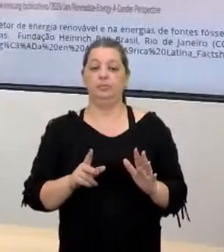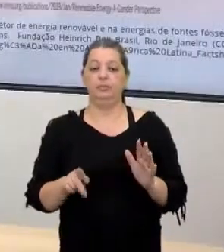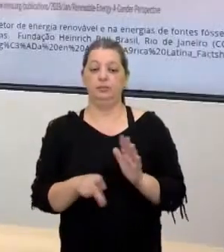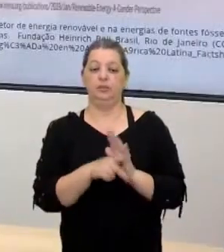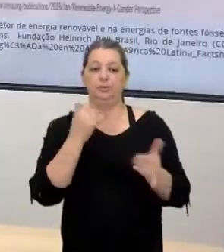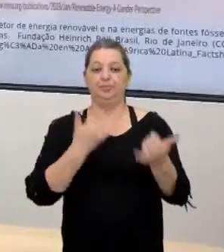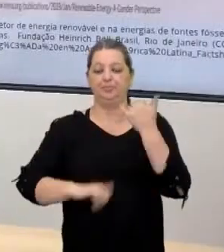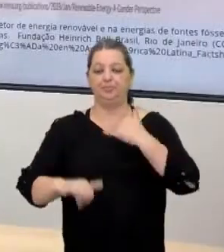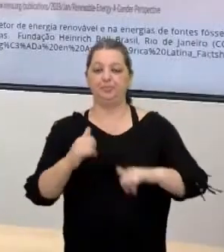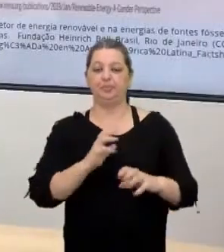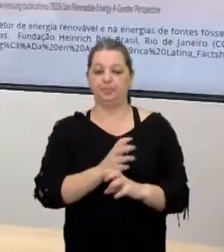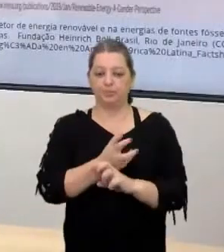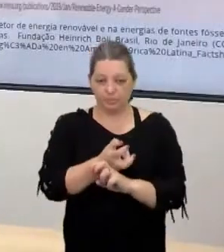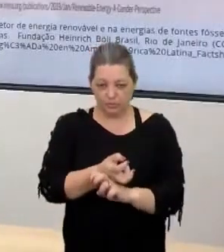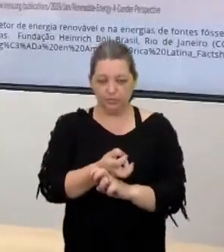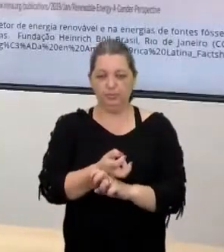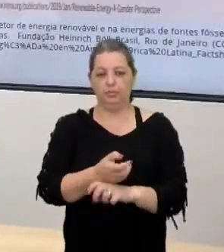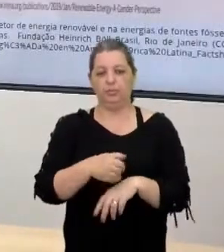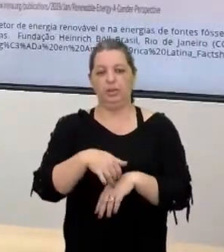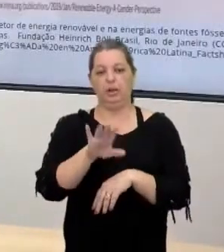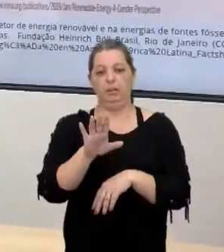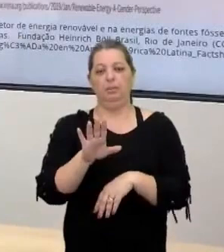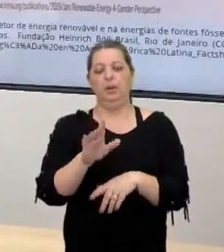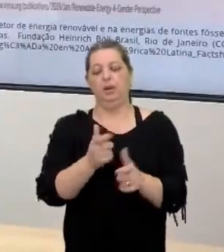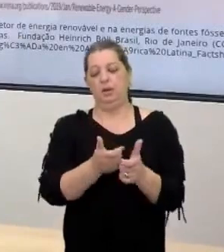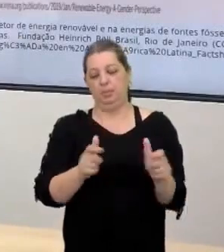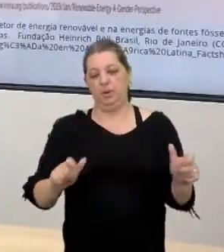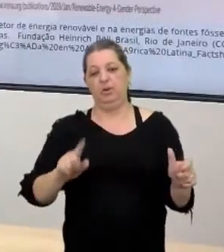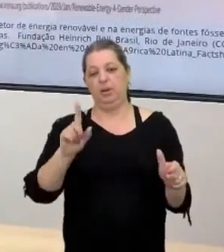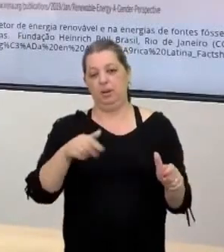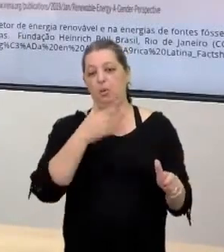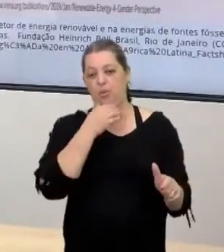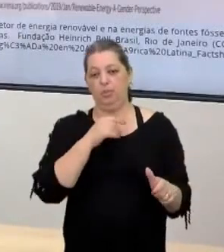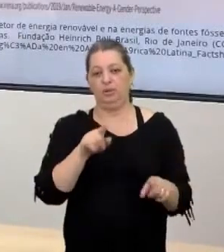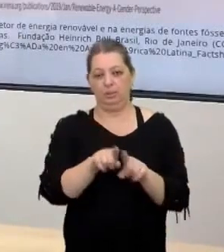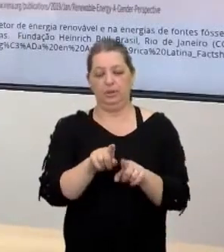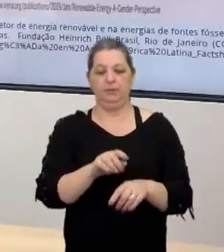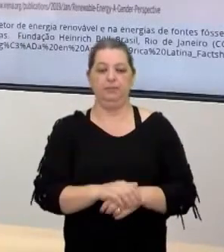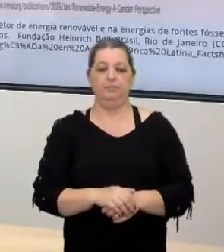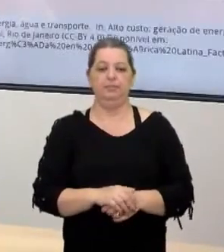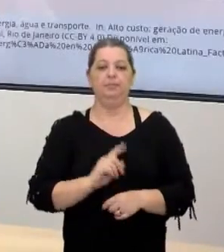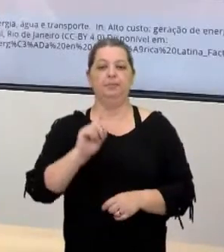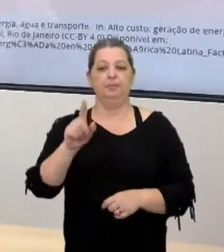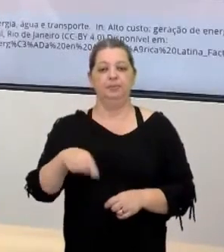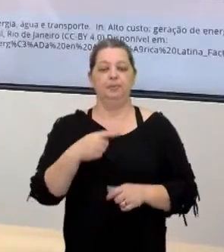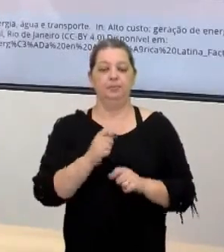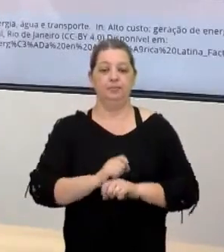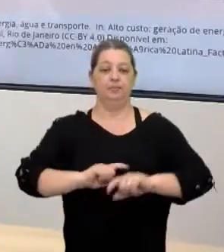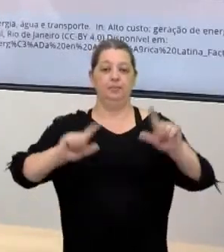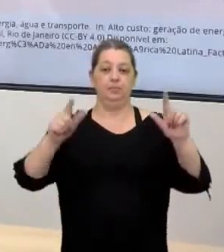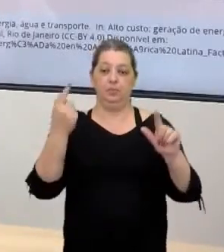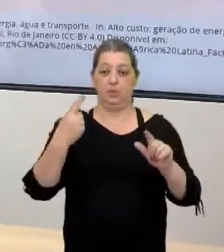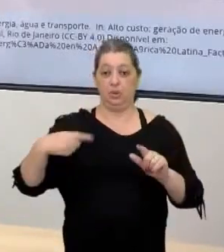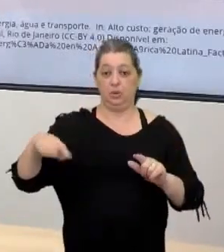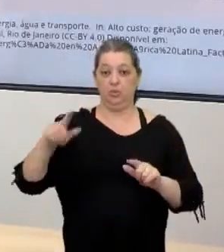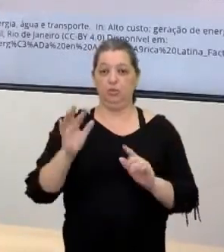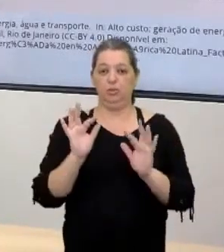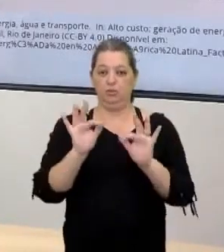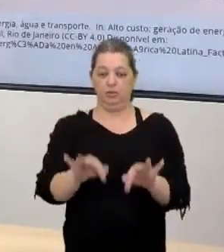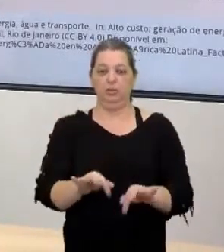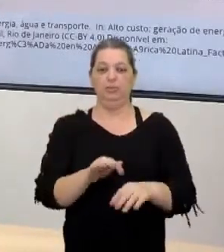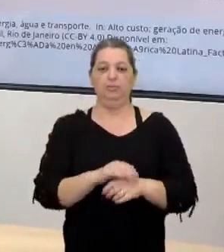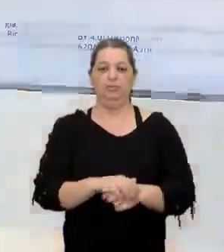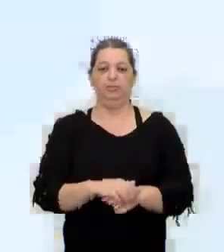dá mais emprego aí para os homens do que para as mulheres, né? Vamos lá para a próxima tela, é a última aí para a gente